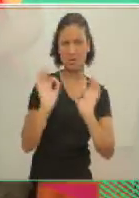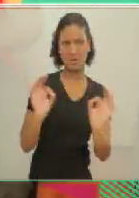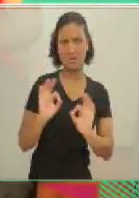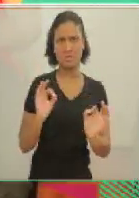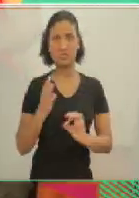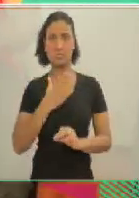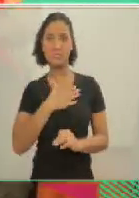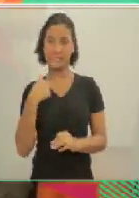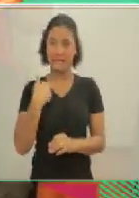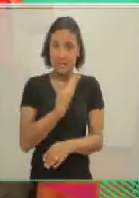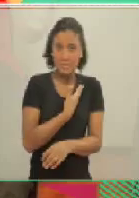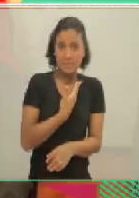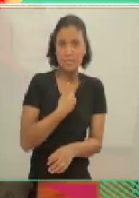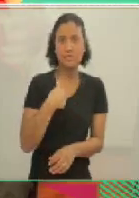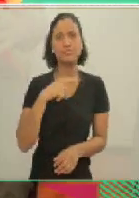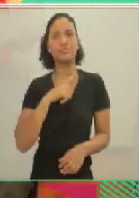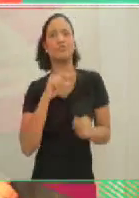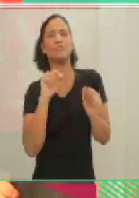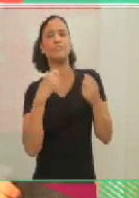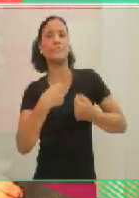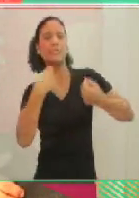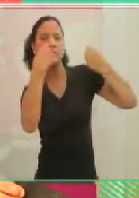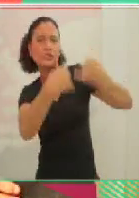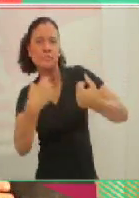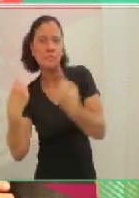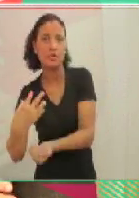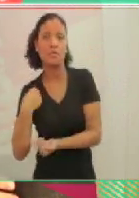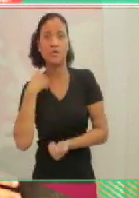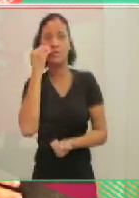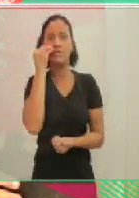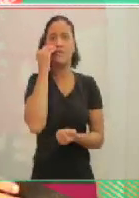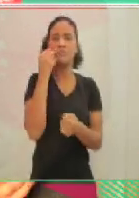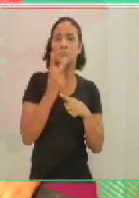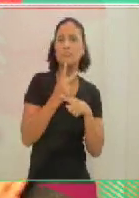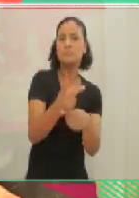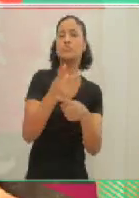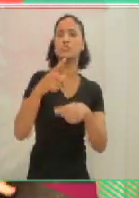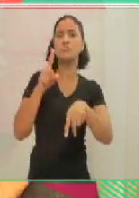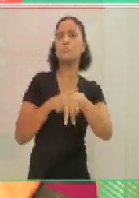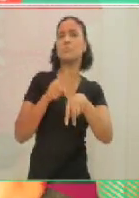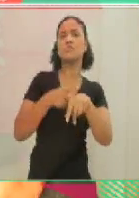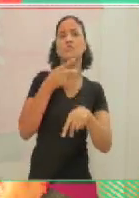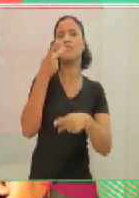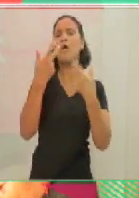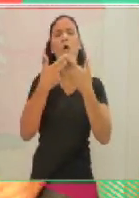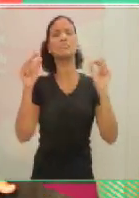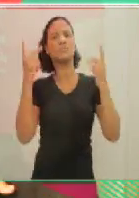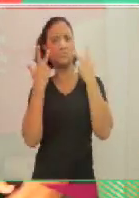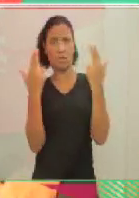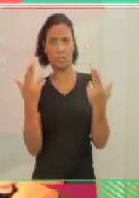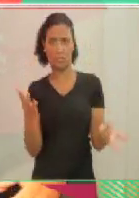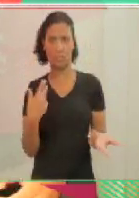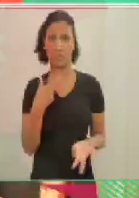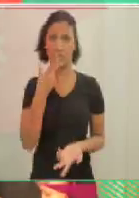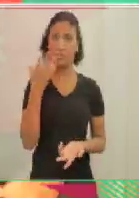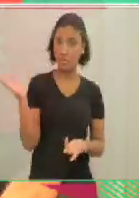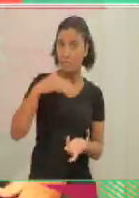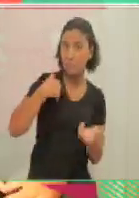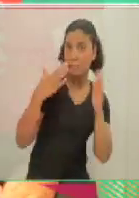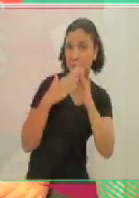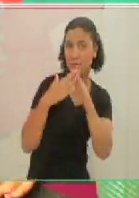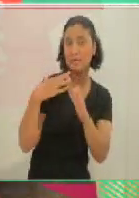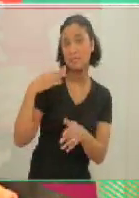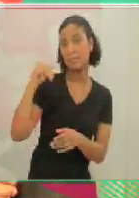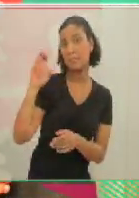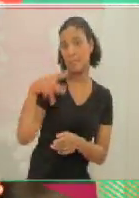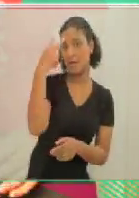uma certa explicação. Eu tentava buscar o momento mais assim e falava com naturalidade, olha, vamos lá em casa, minha mãe é cega, não sei o quê,